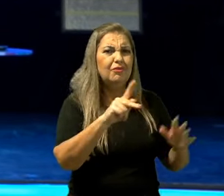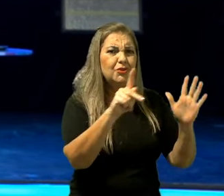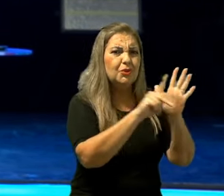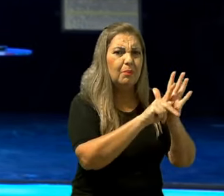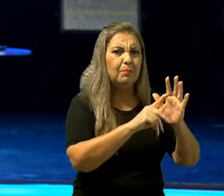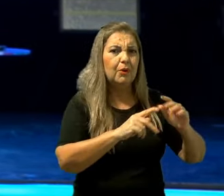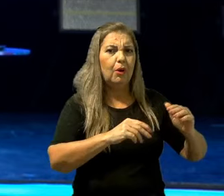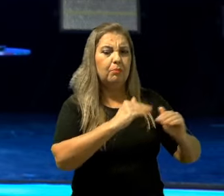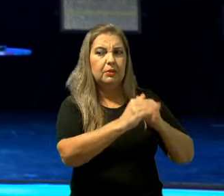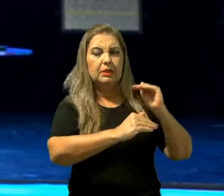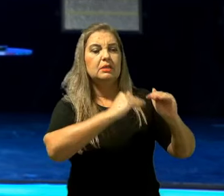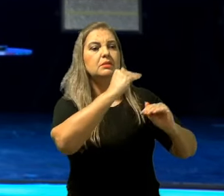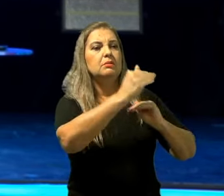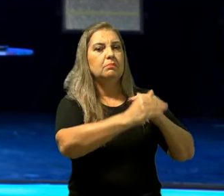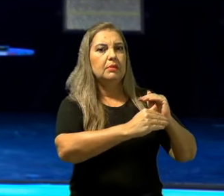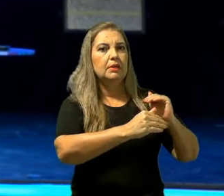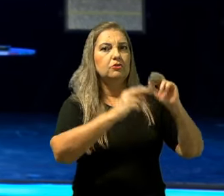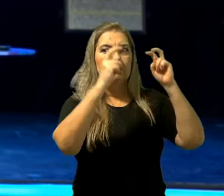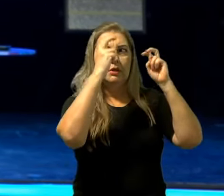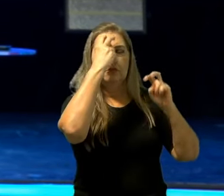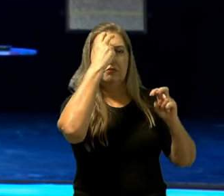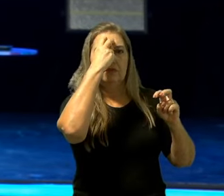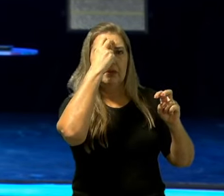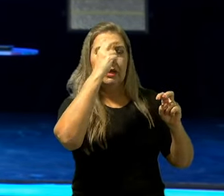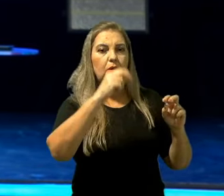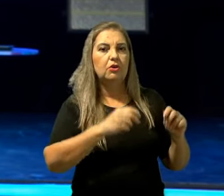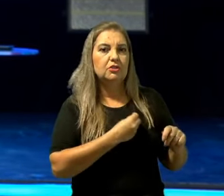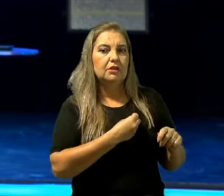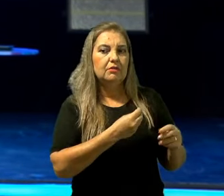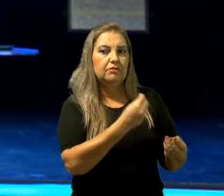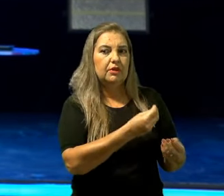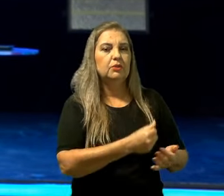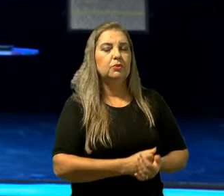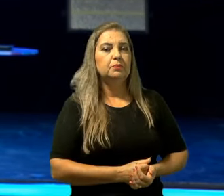crescimento. Mas Faraó estava vendo.